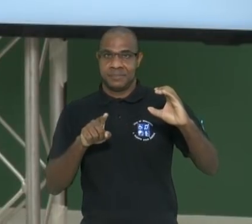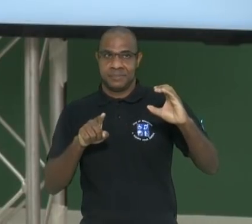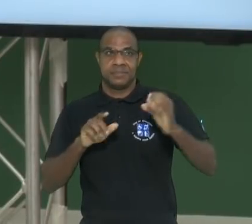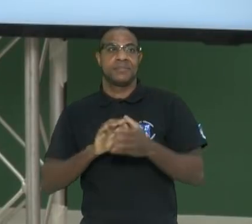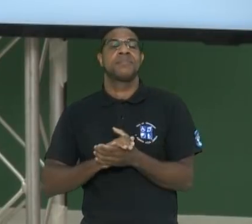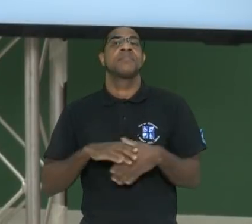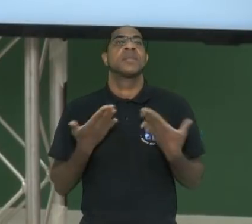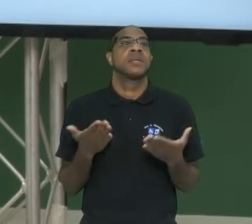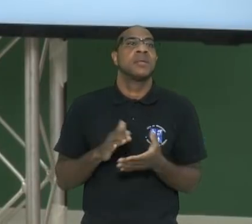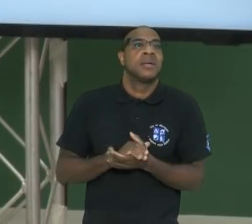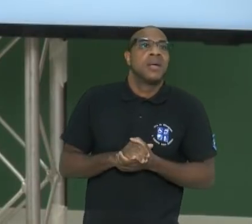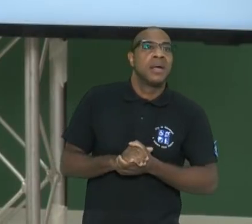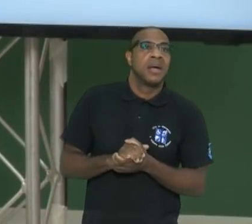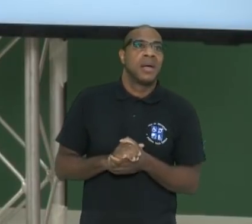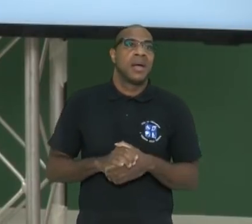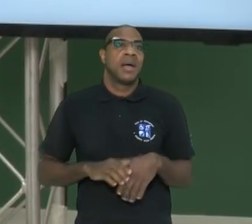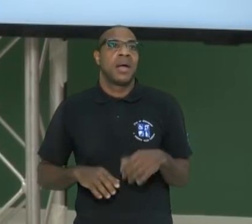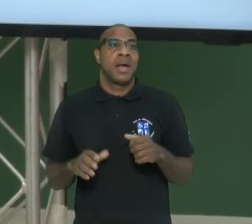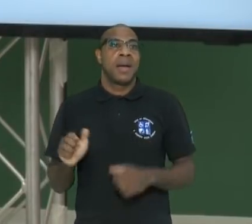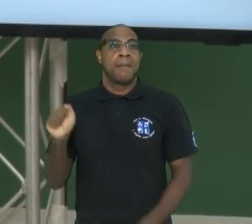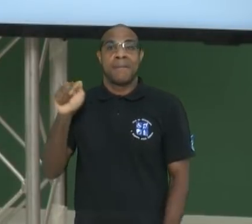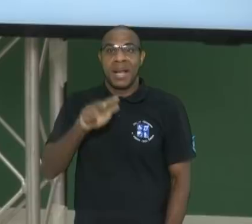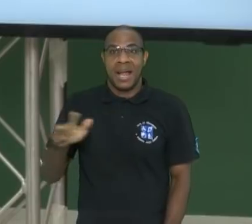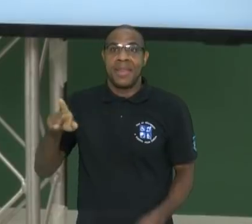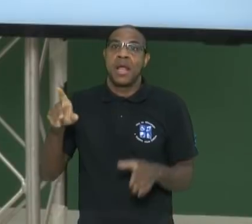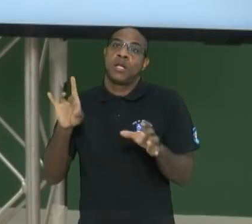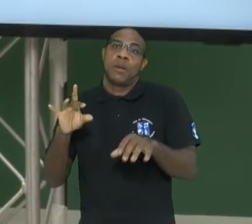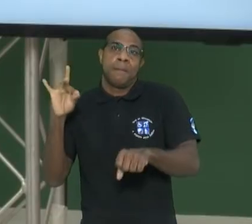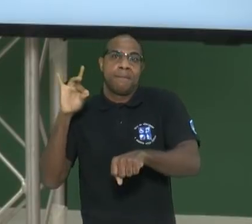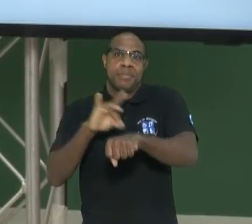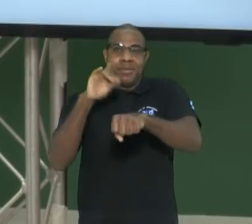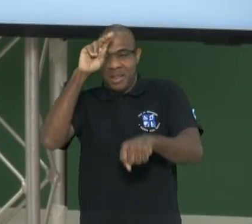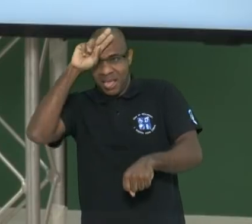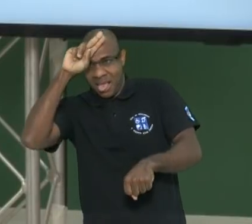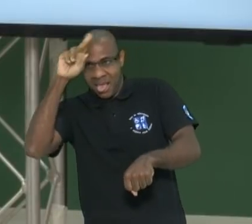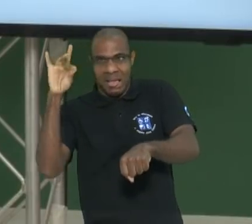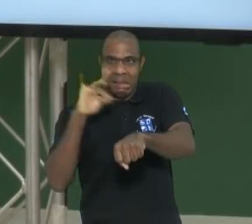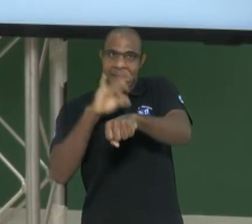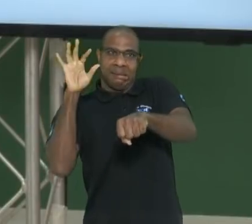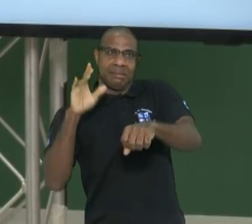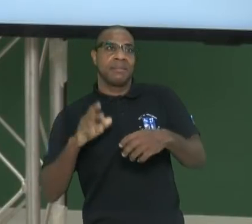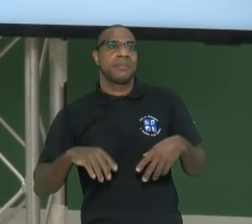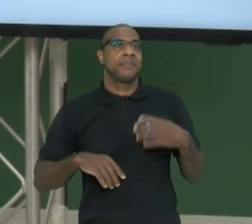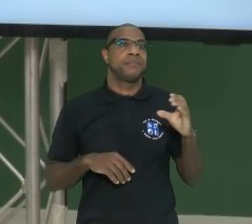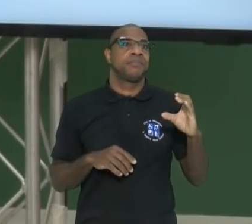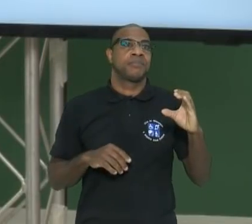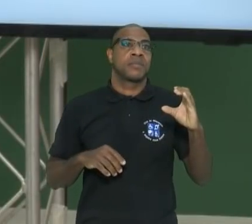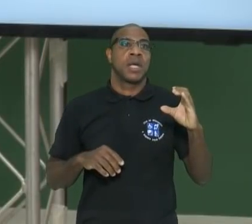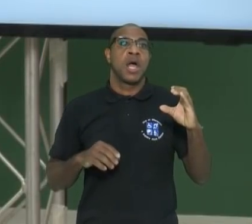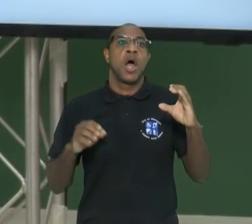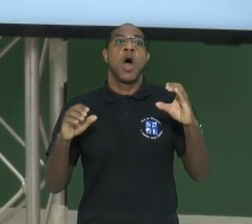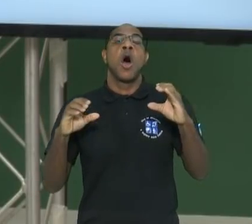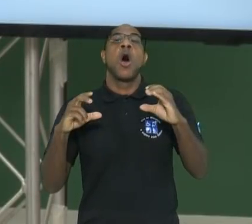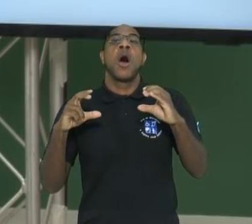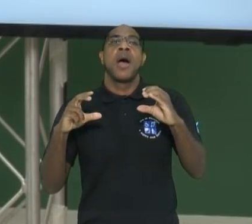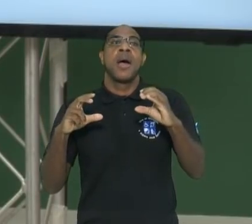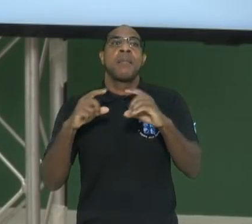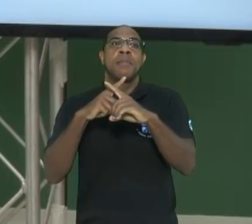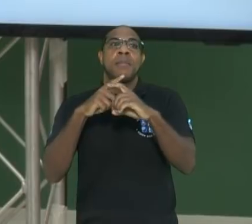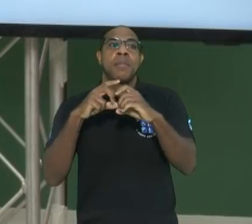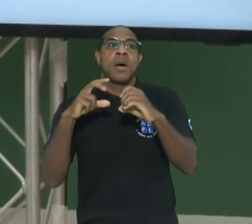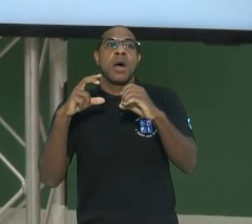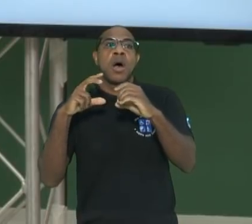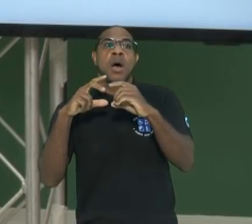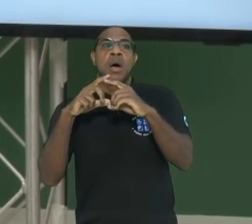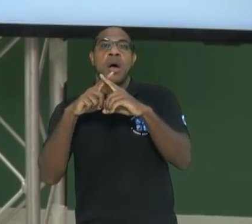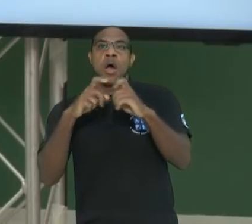por protozoário, mas é picada de mosquito. Cólera e leptospirose é vírus.